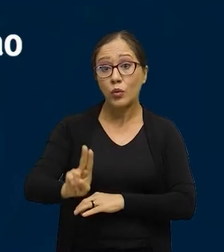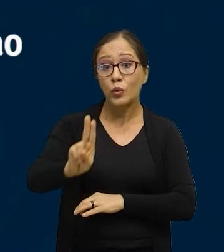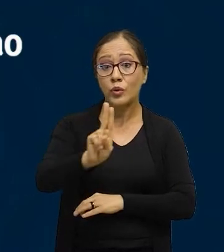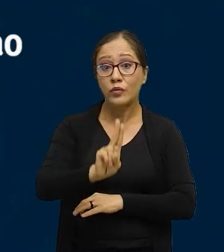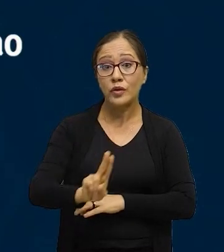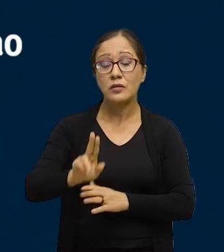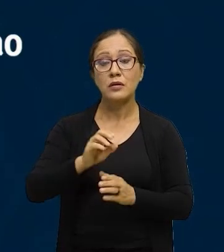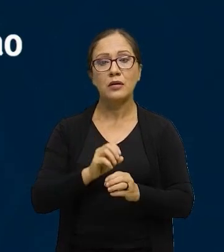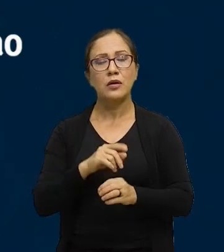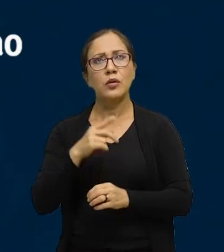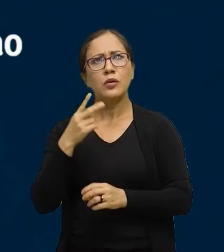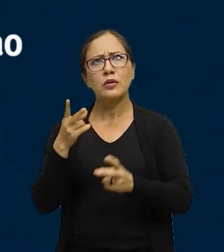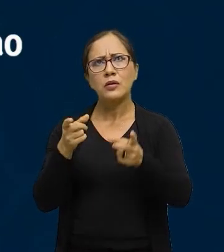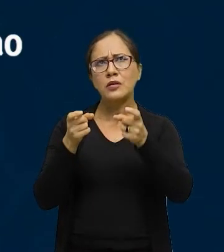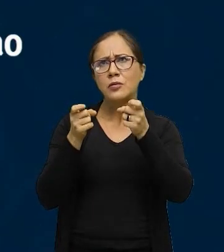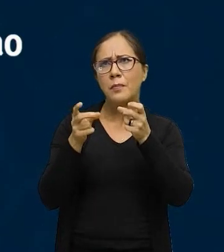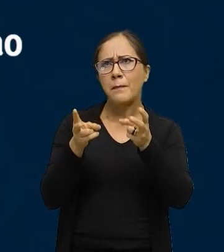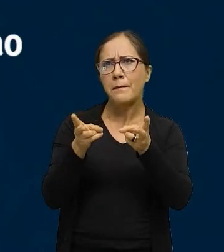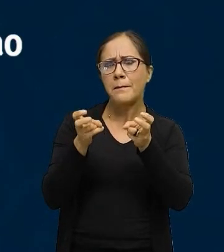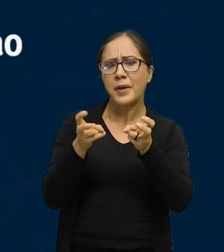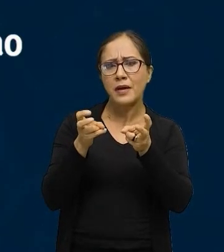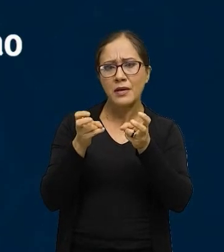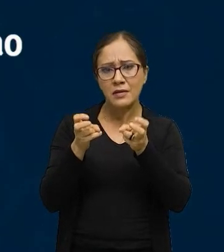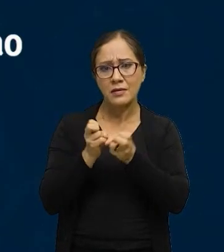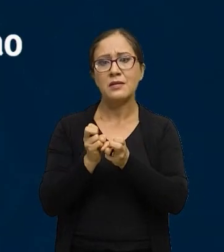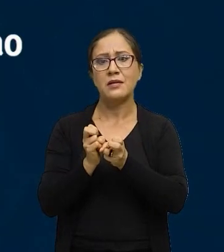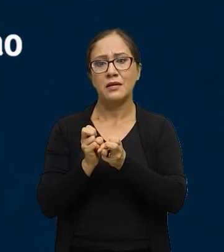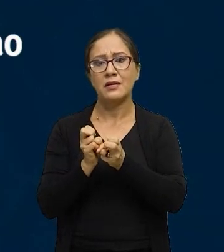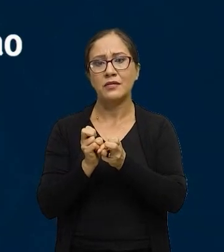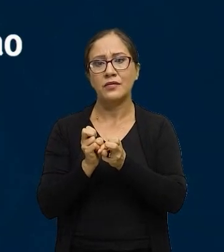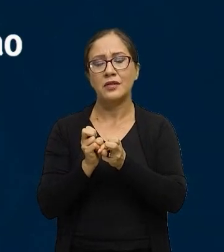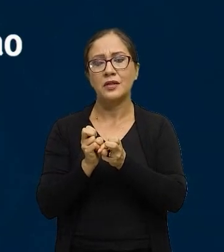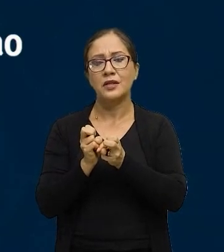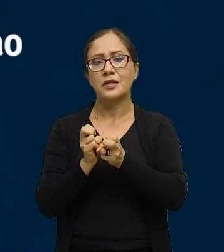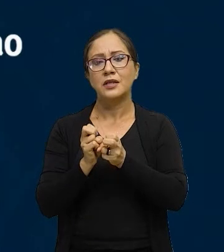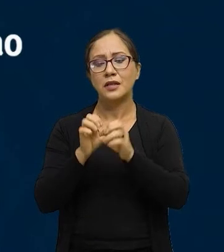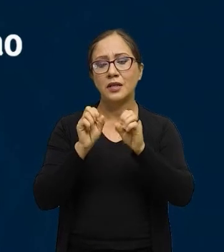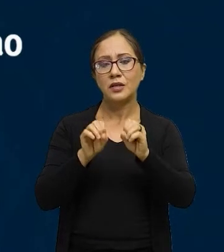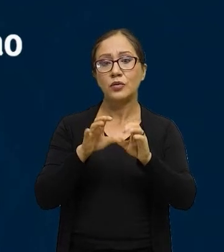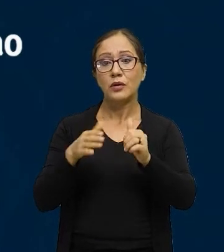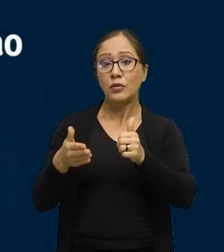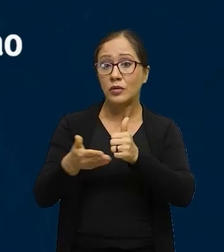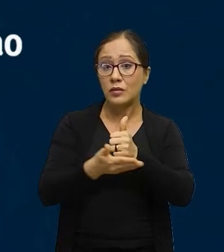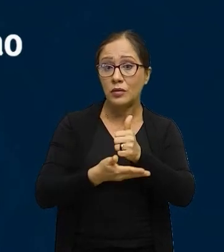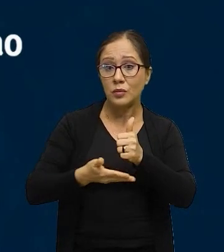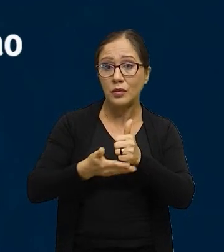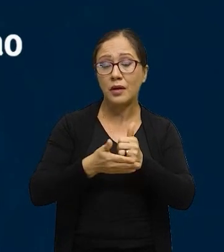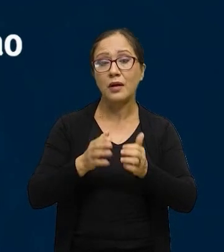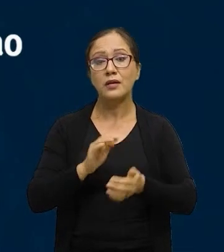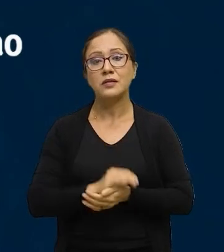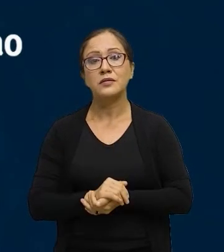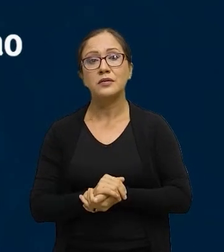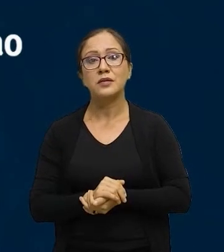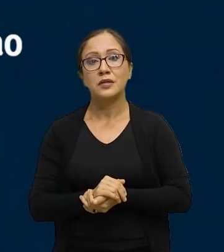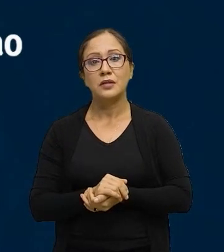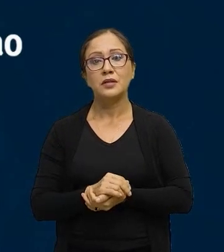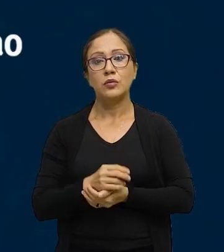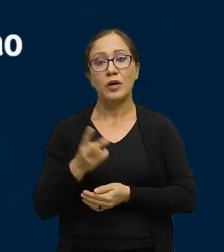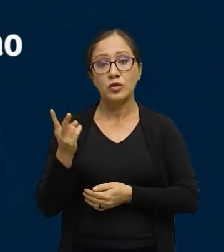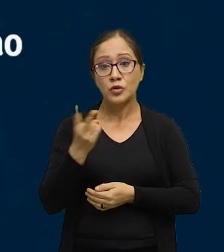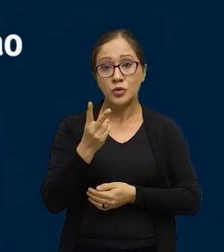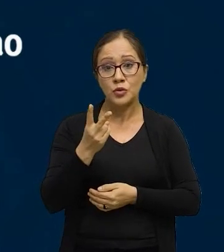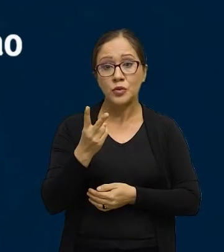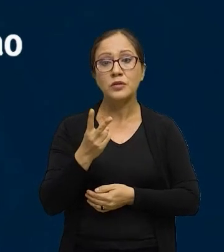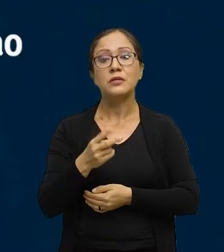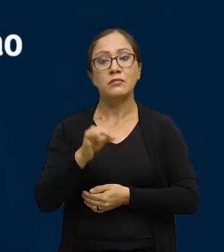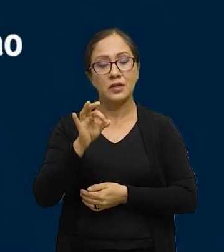gente percebe aqui que fala sobre ensino primário. Então, eu tiro essa aqui. As 2 têm que ser certas, tá?